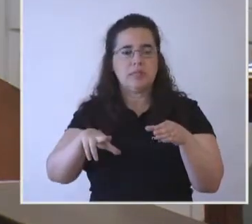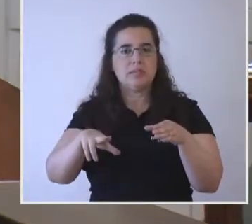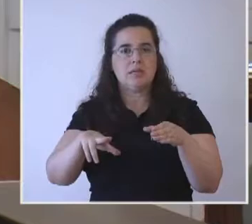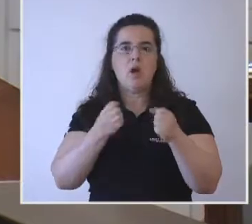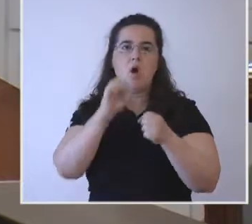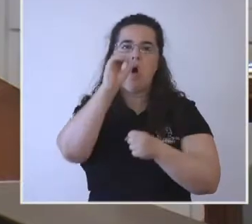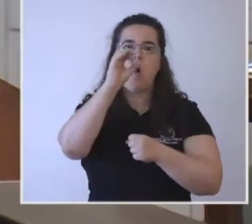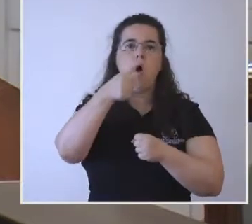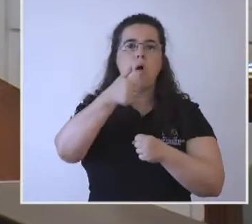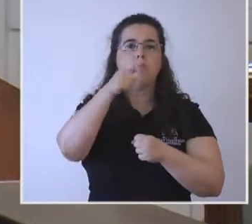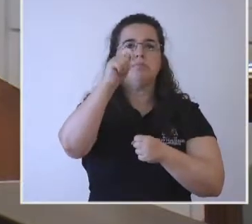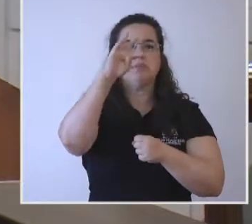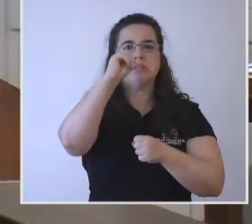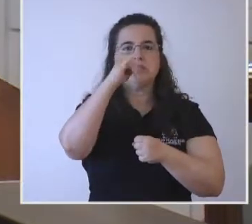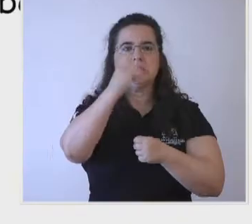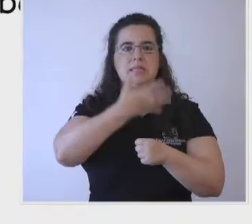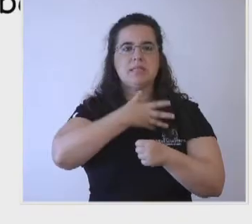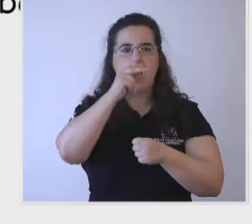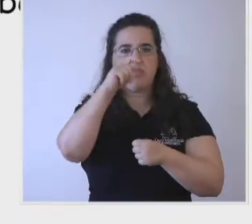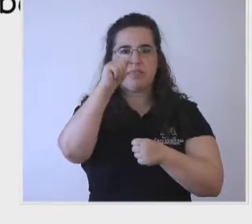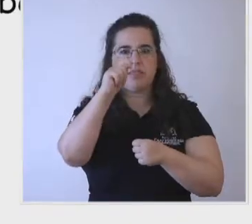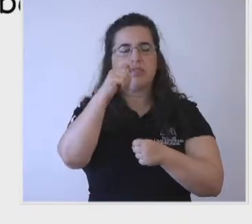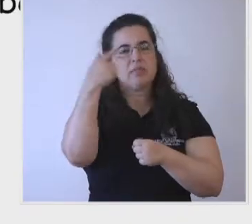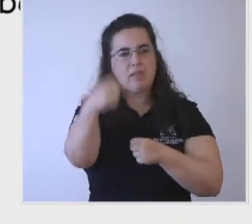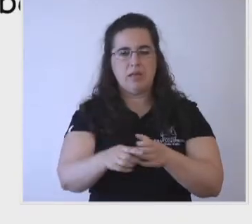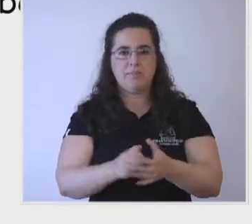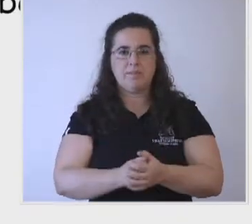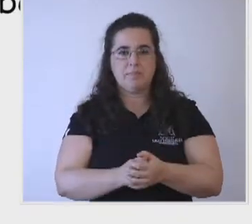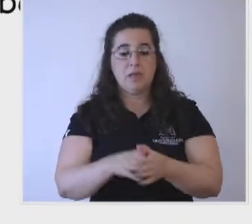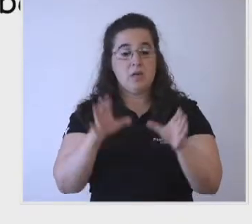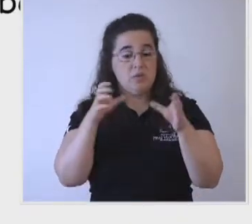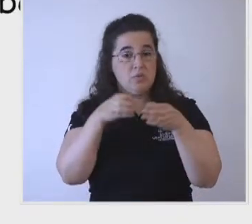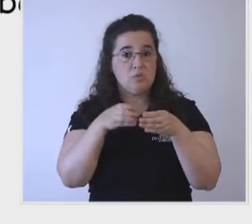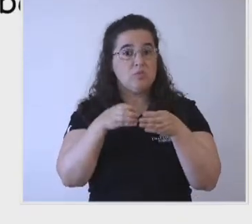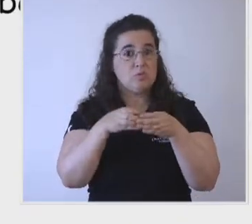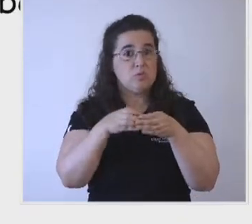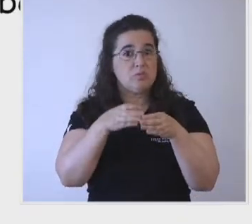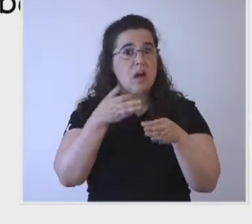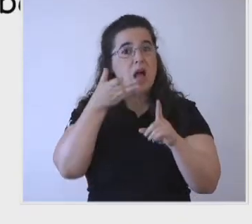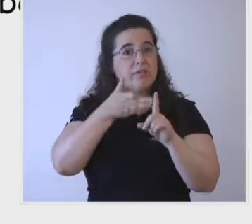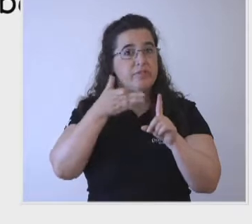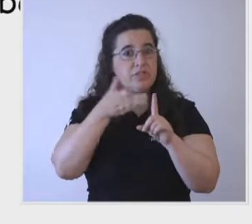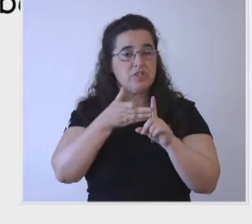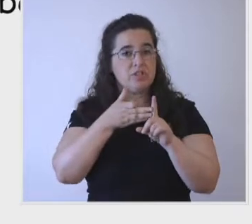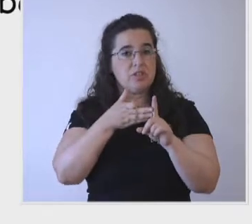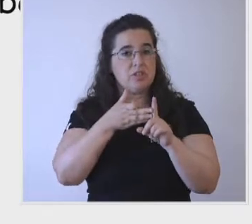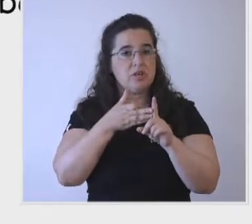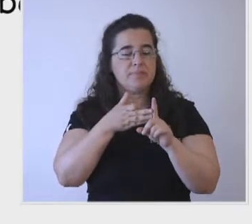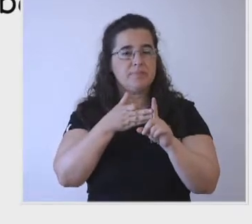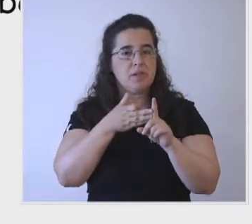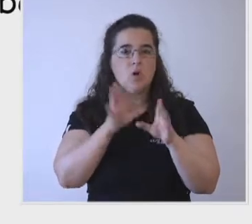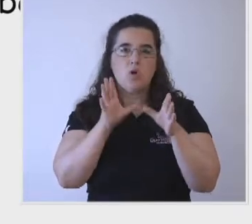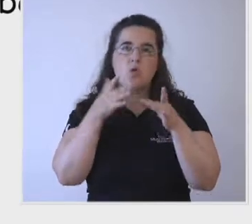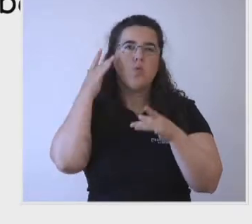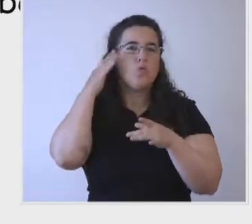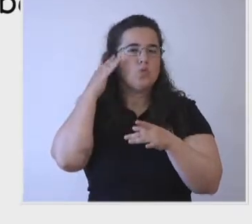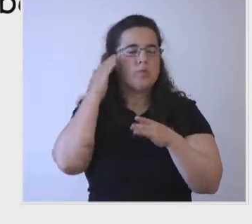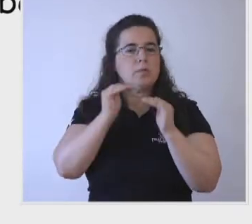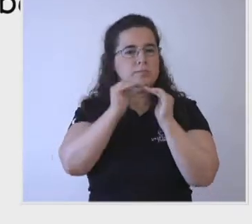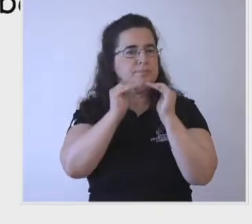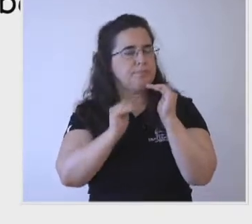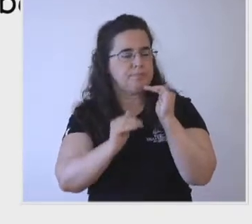da população tem obesidade. E entre os adventistas estes valores são sensivelmente iguais, portugueses. Regimes dietéticos